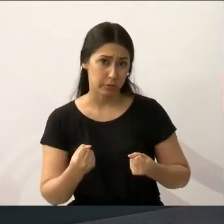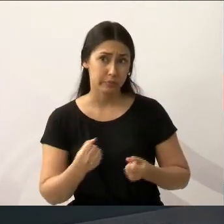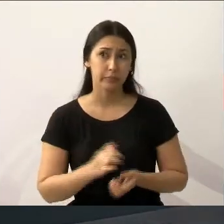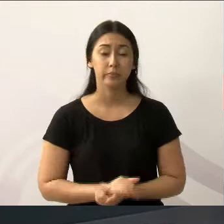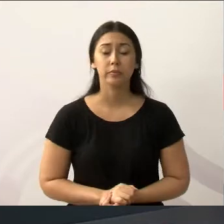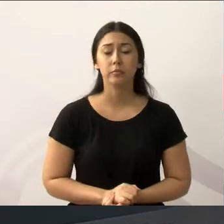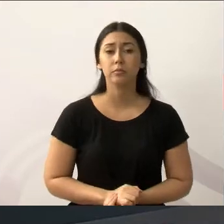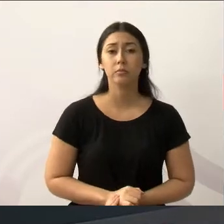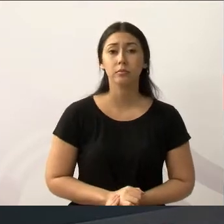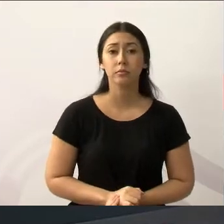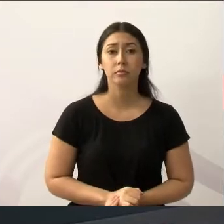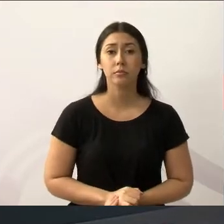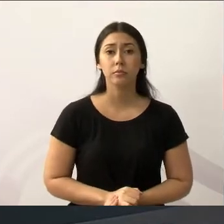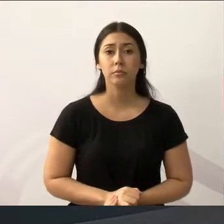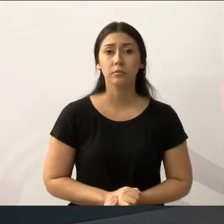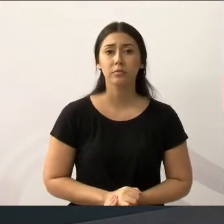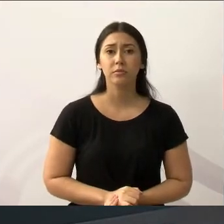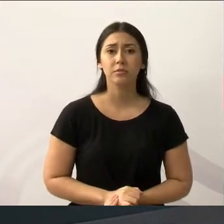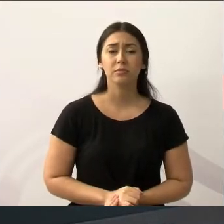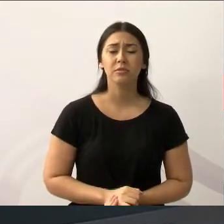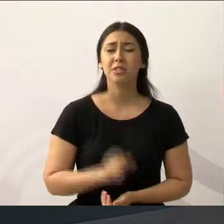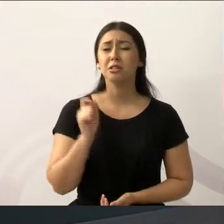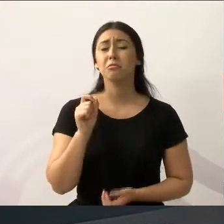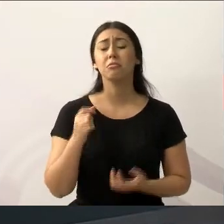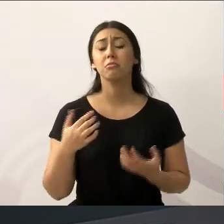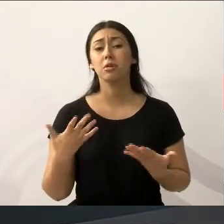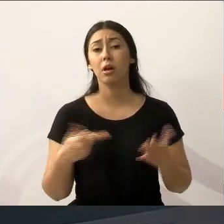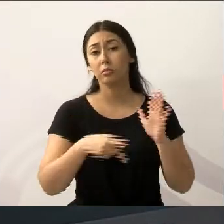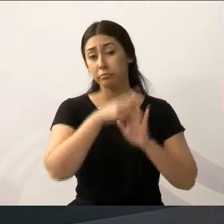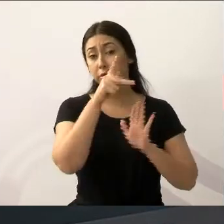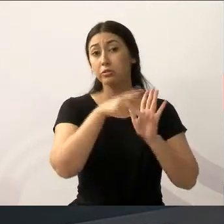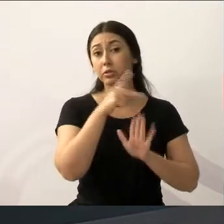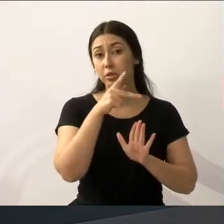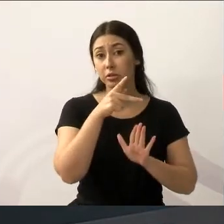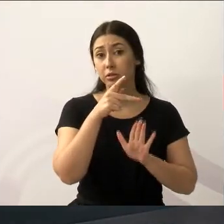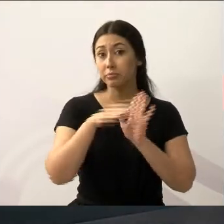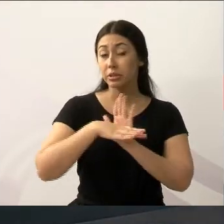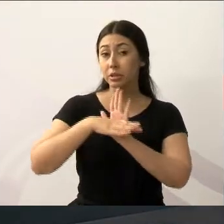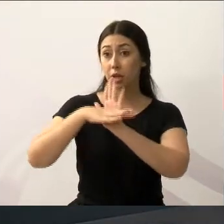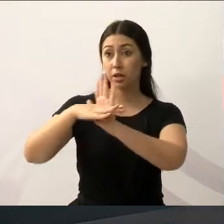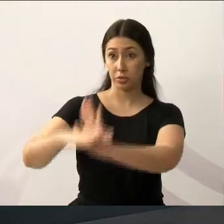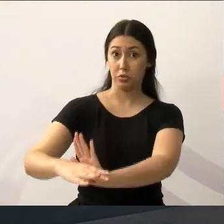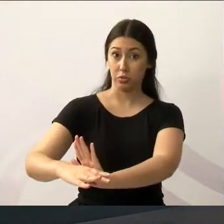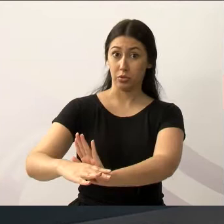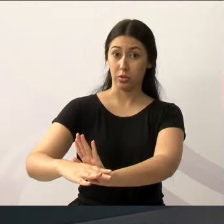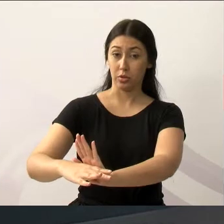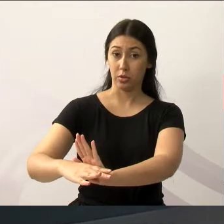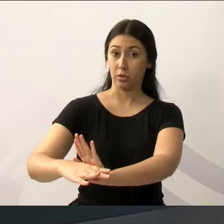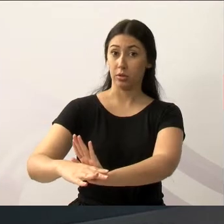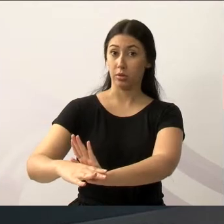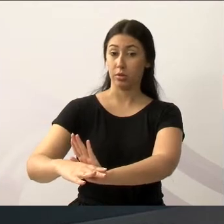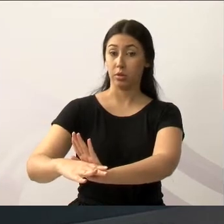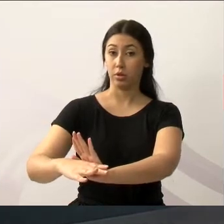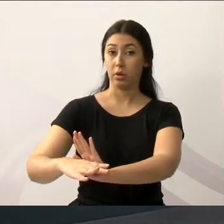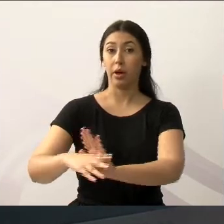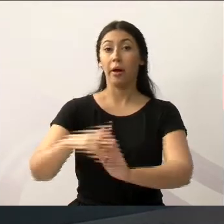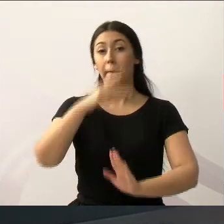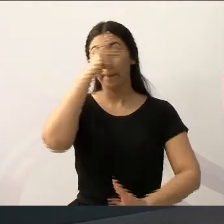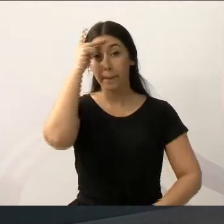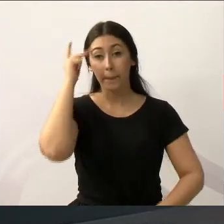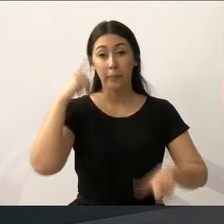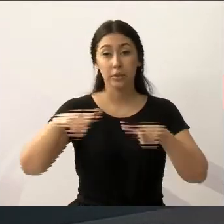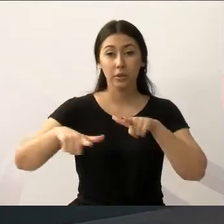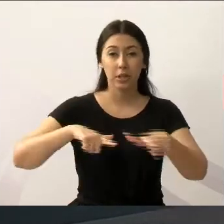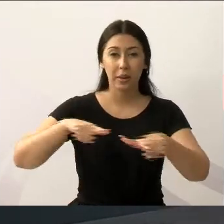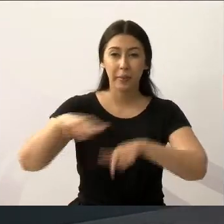E o que está proposto aqui nesse projeto é que esse benefício vai alcançar os